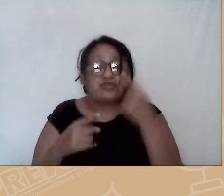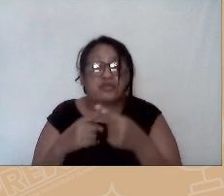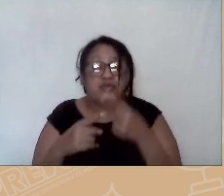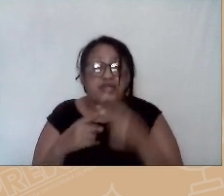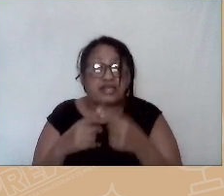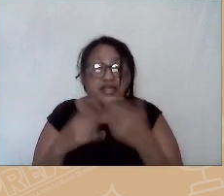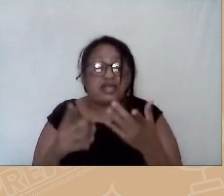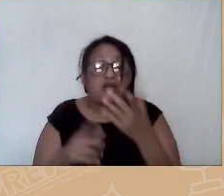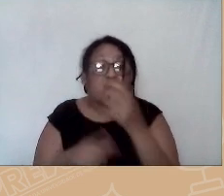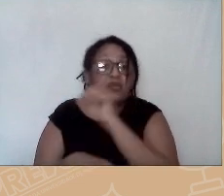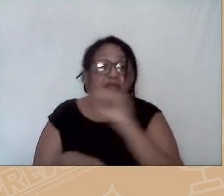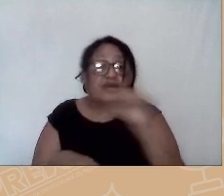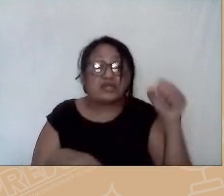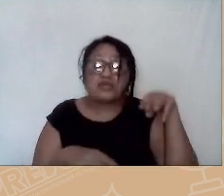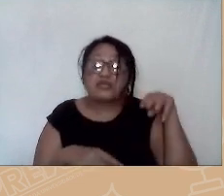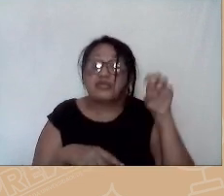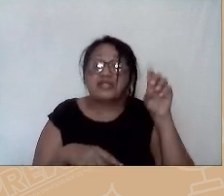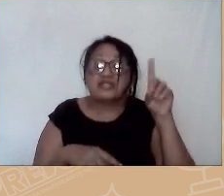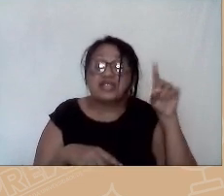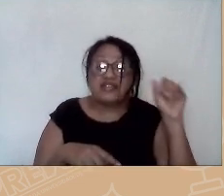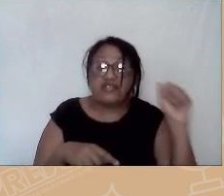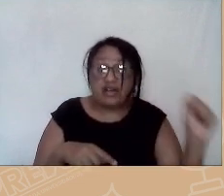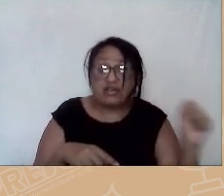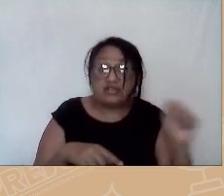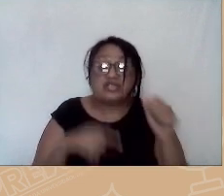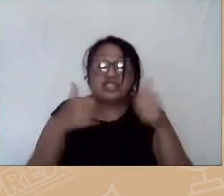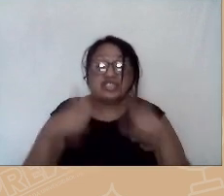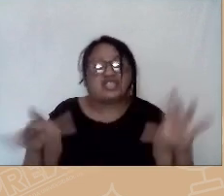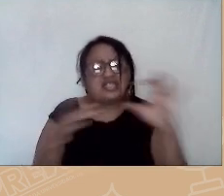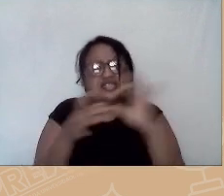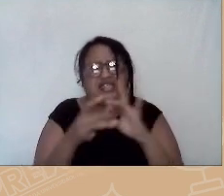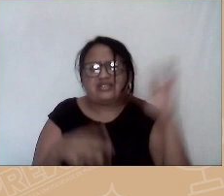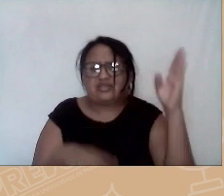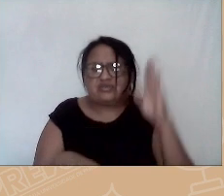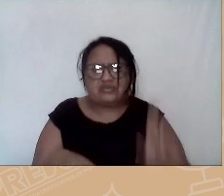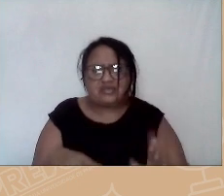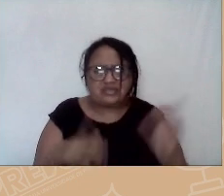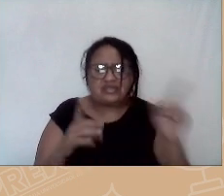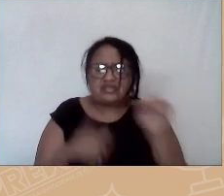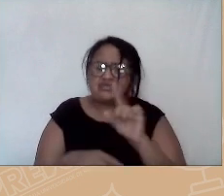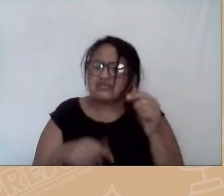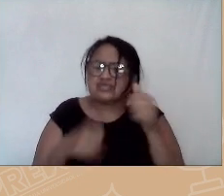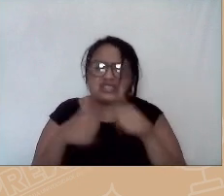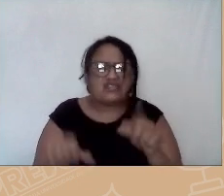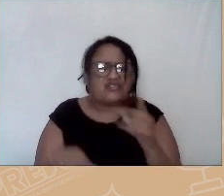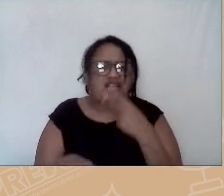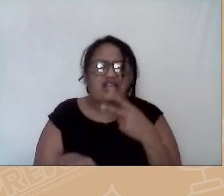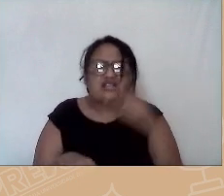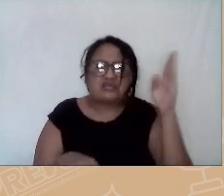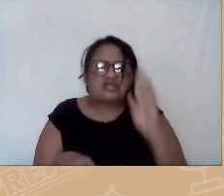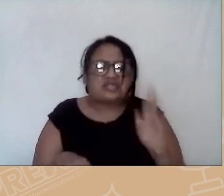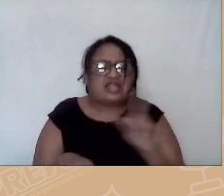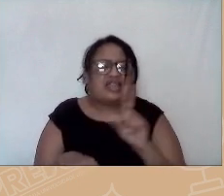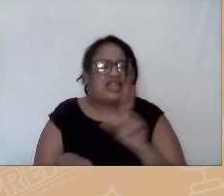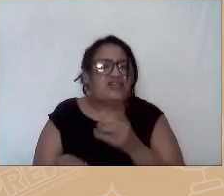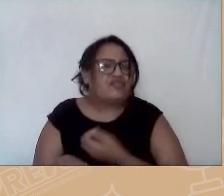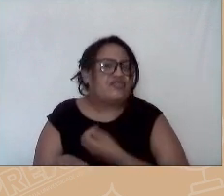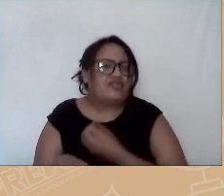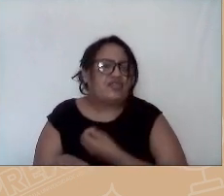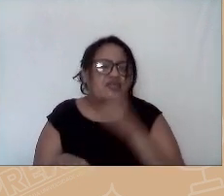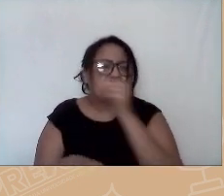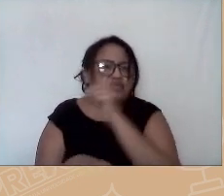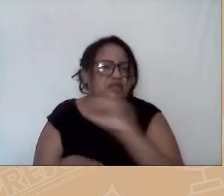período medieval está ligado ao quentismo brasileiro nós estamos falando de Brasil aqui nós não vivemos o período